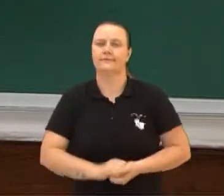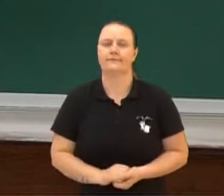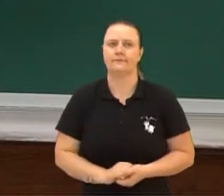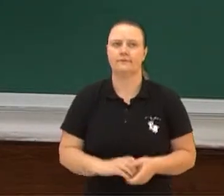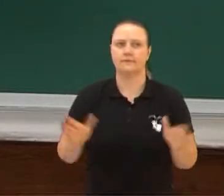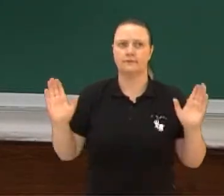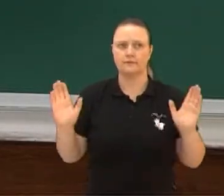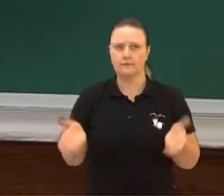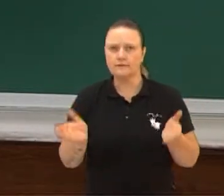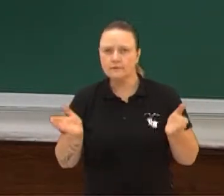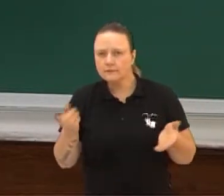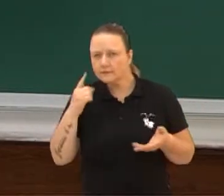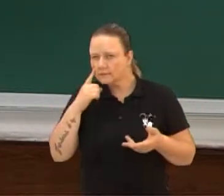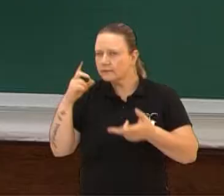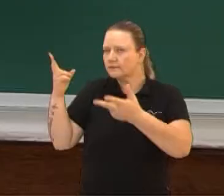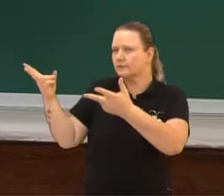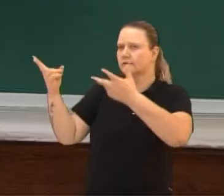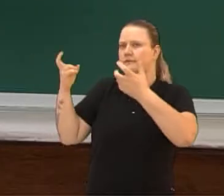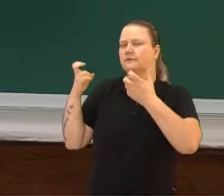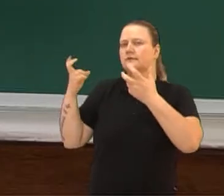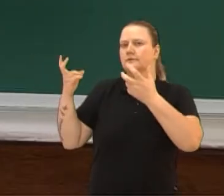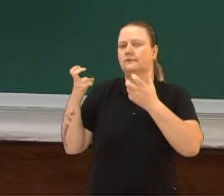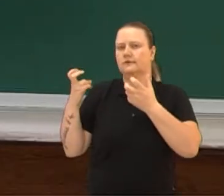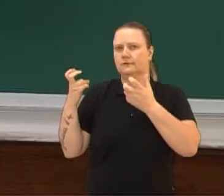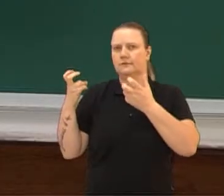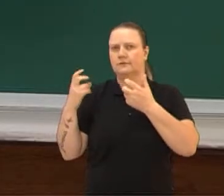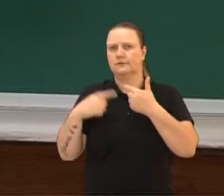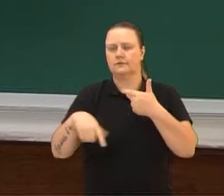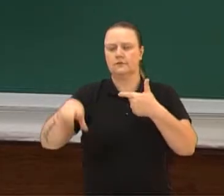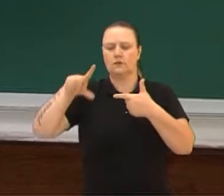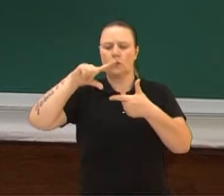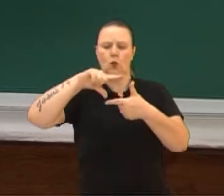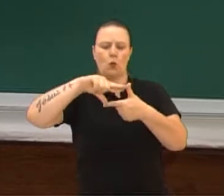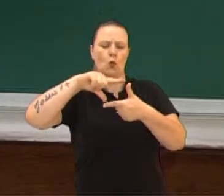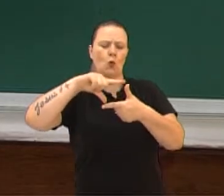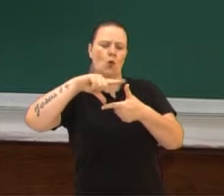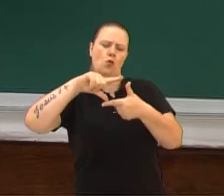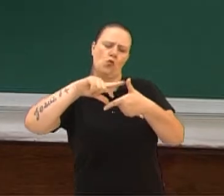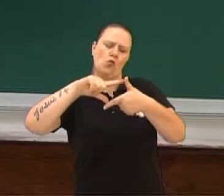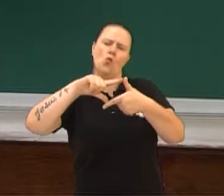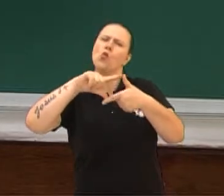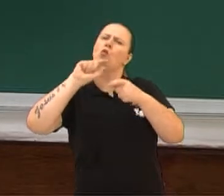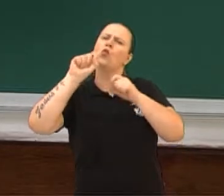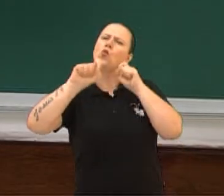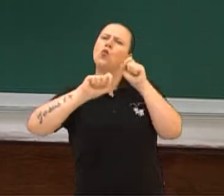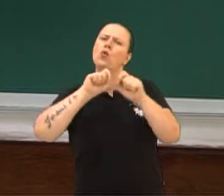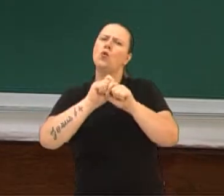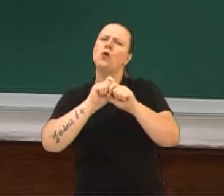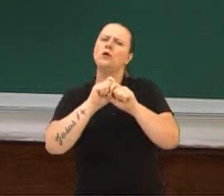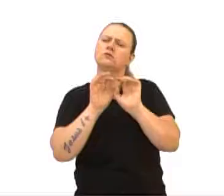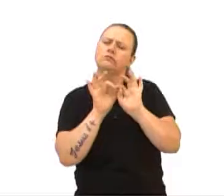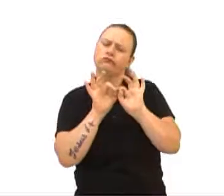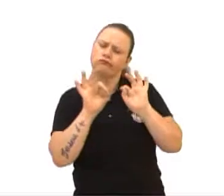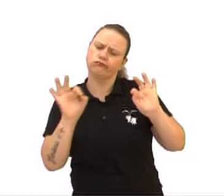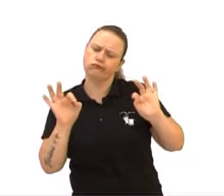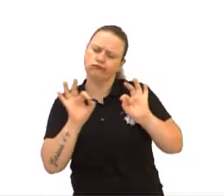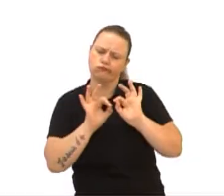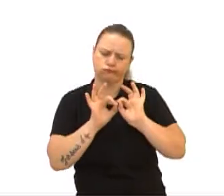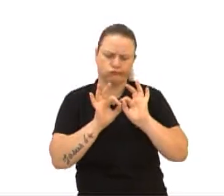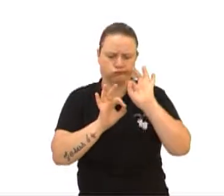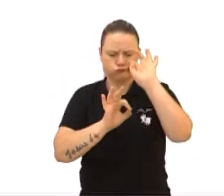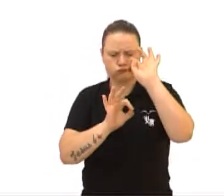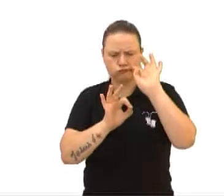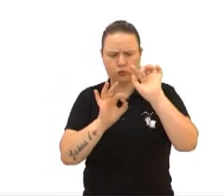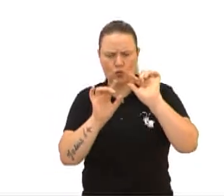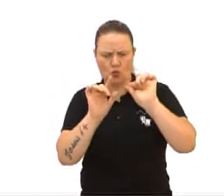eu quero que você, então, observe este triângulo e descubra para mim qual é a medida, né, qual é o